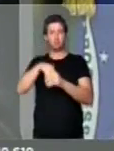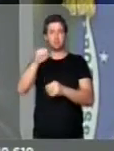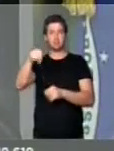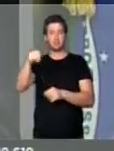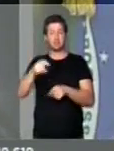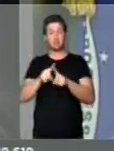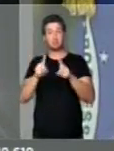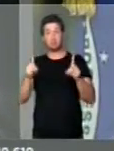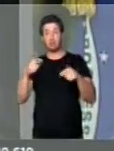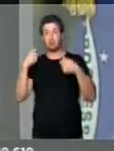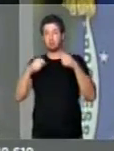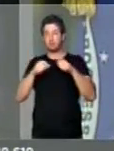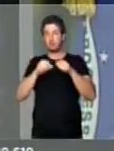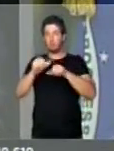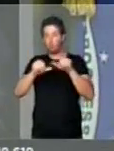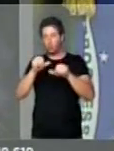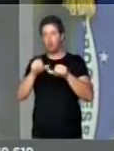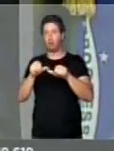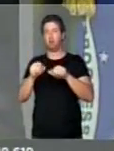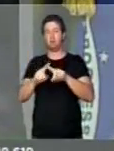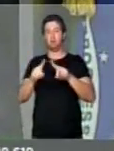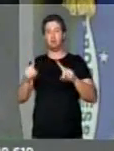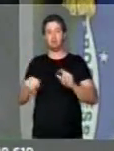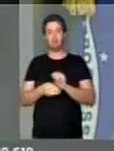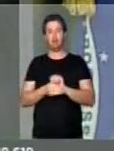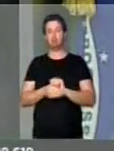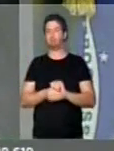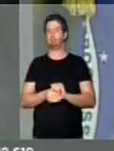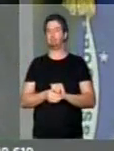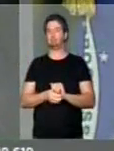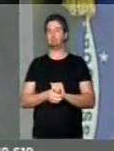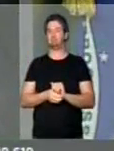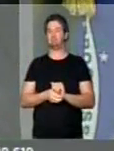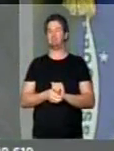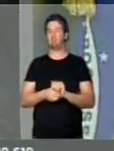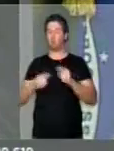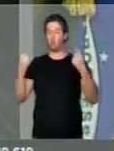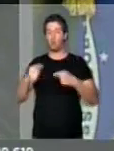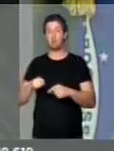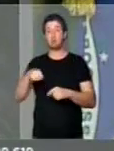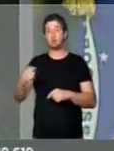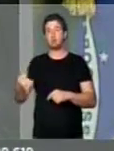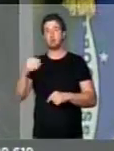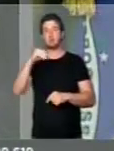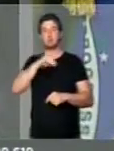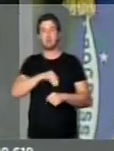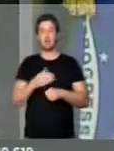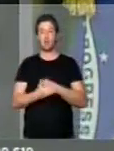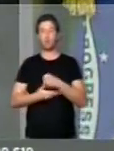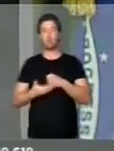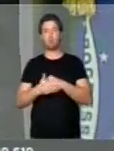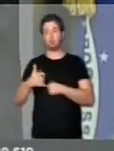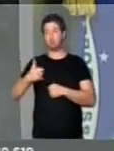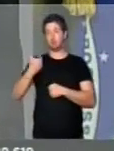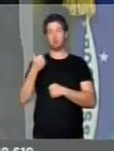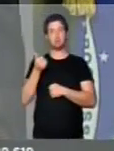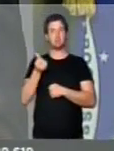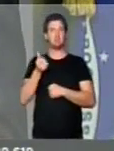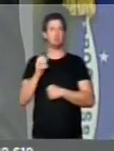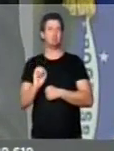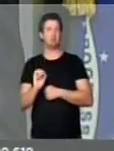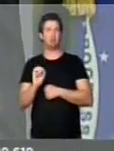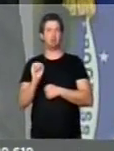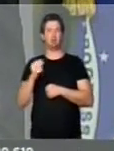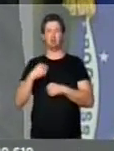portanto, precisamos mexer. Mas sou radicalmente contra querer mexer em quem ganha salário mínimo aos 60 anos de